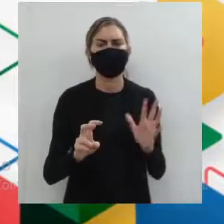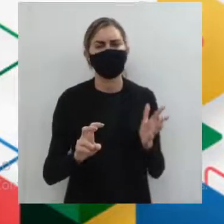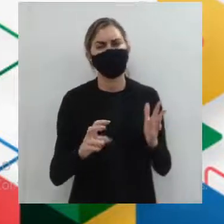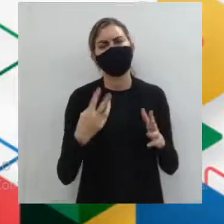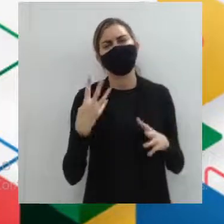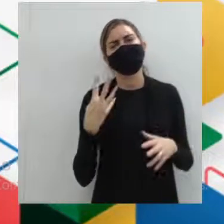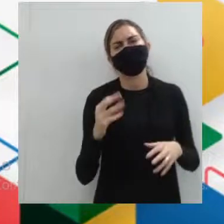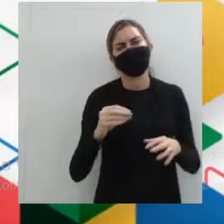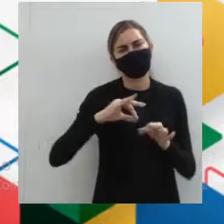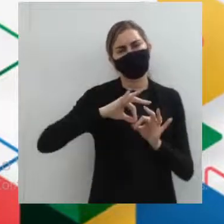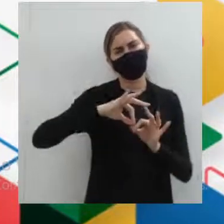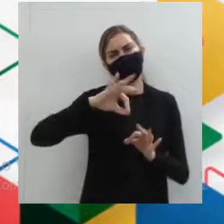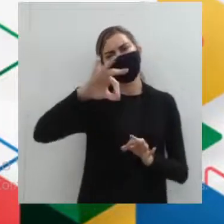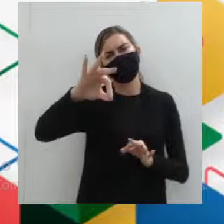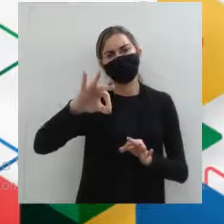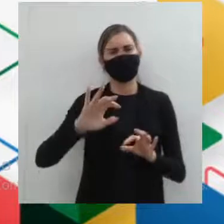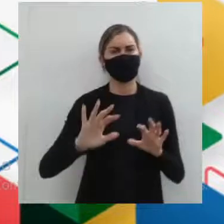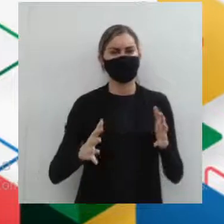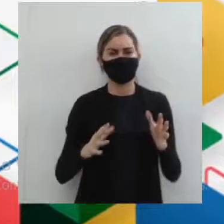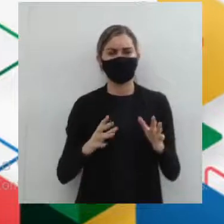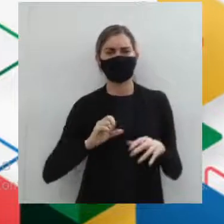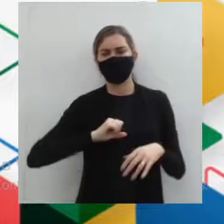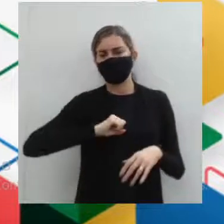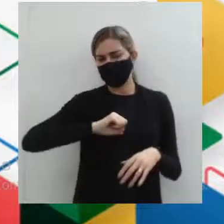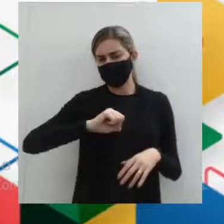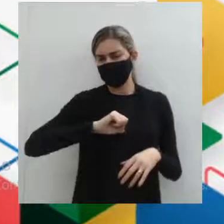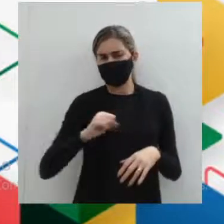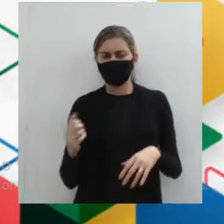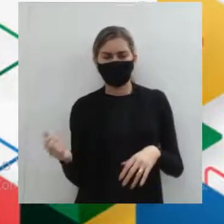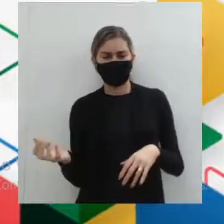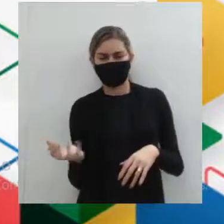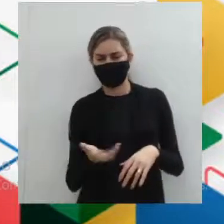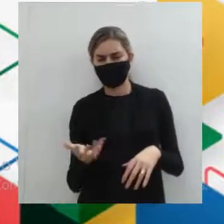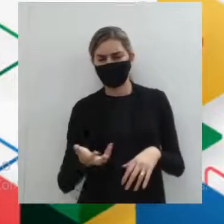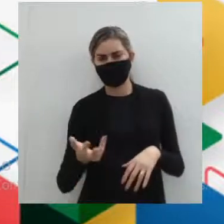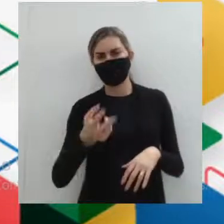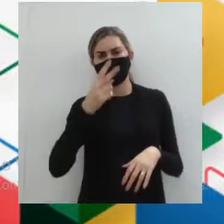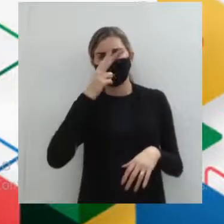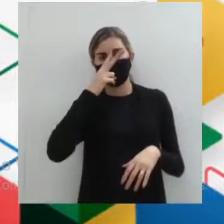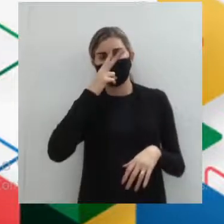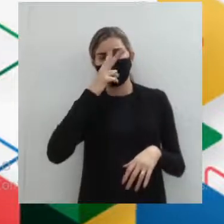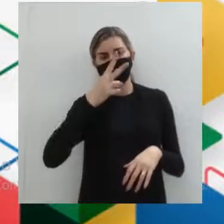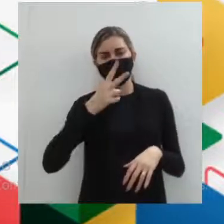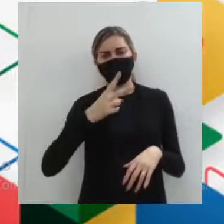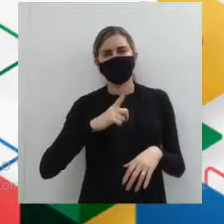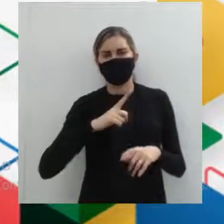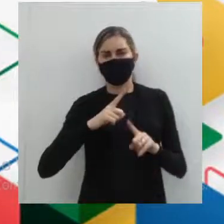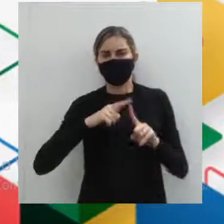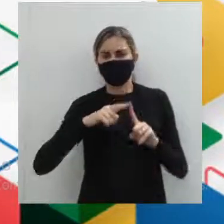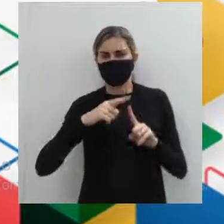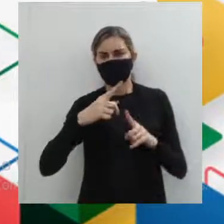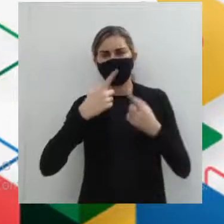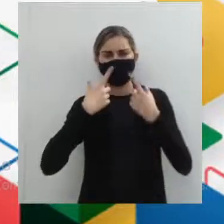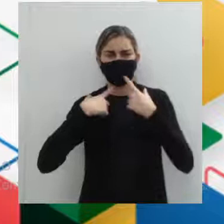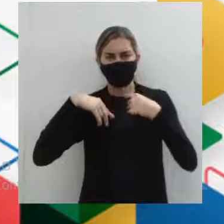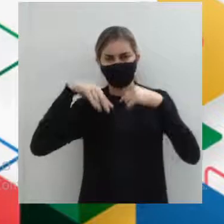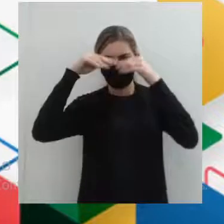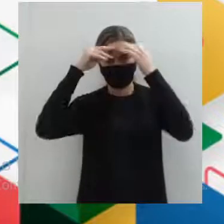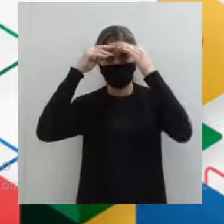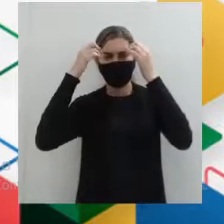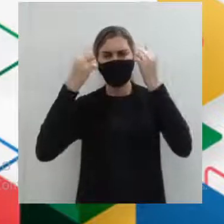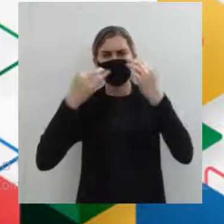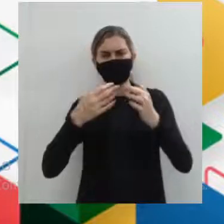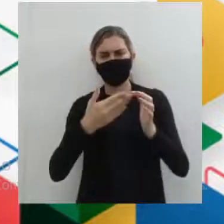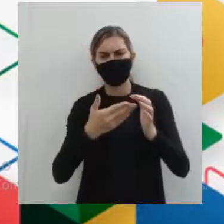máximo 40 metros. Então é a corrida de velocidade, é força explosiva. Esse tipo de linguagem que eu falei aqui